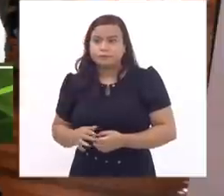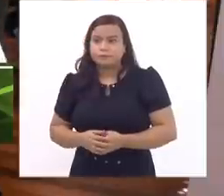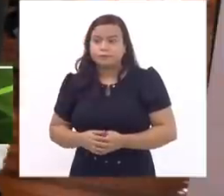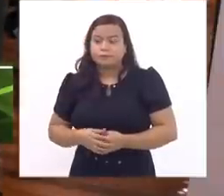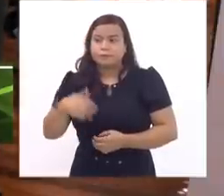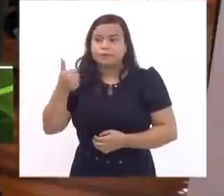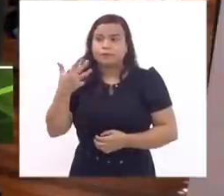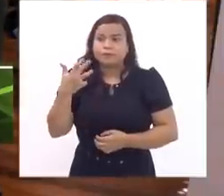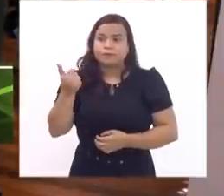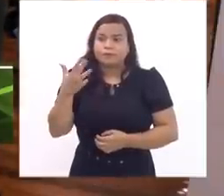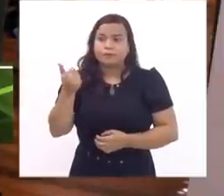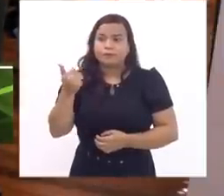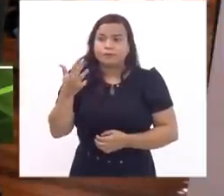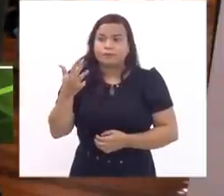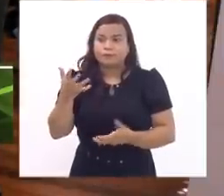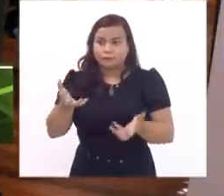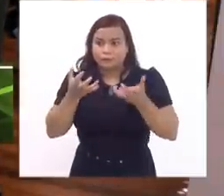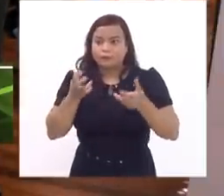13º.